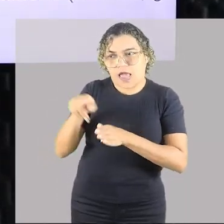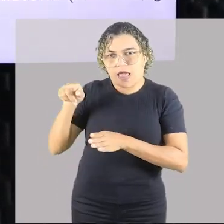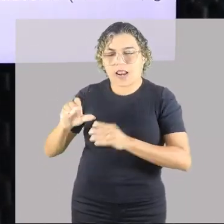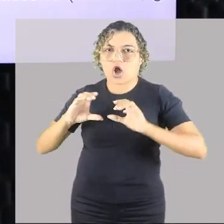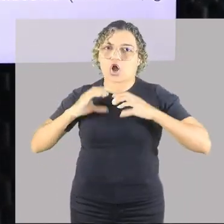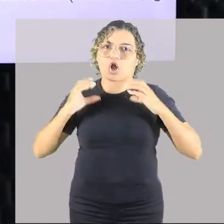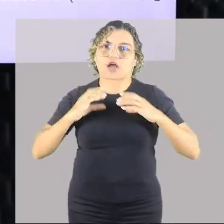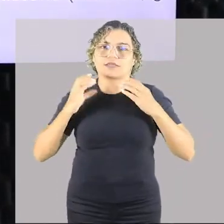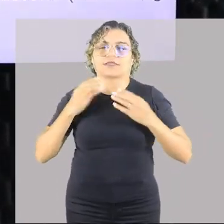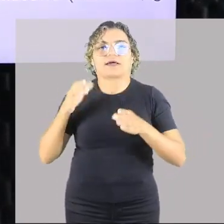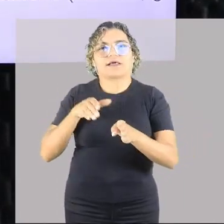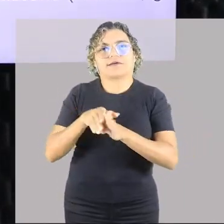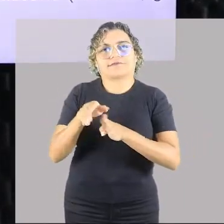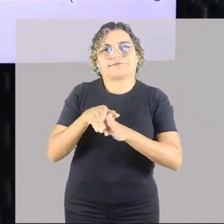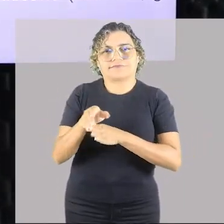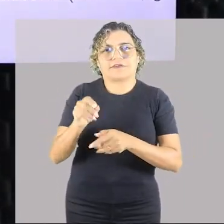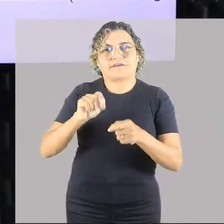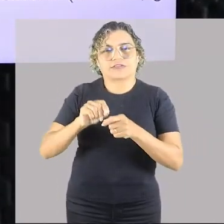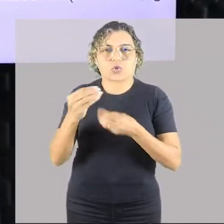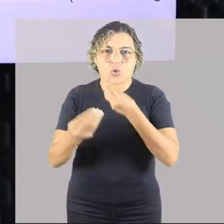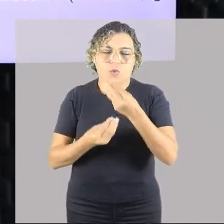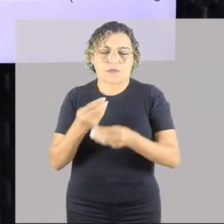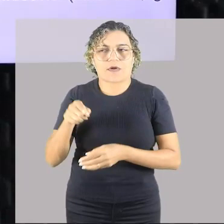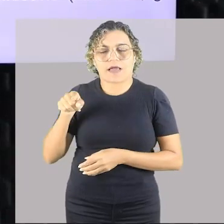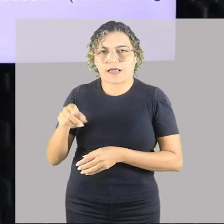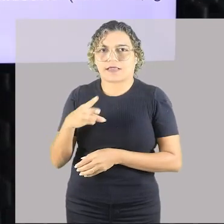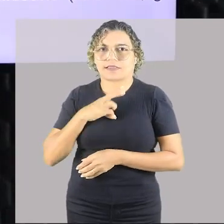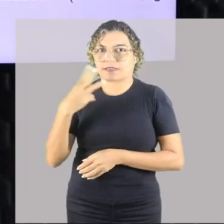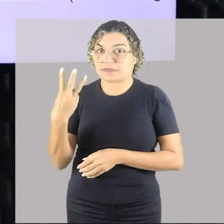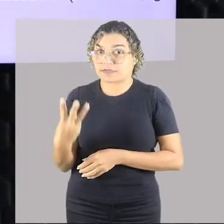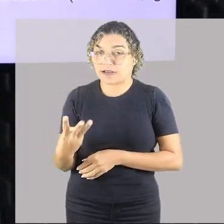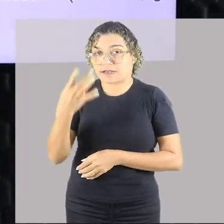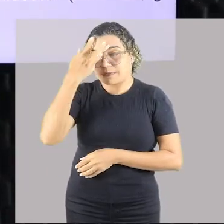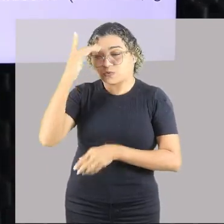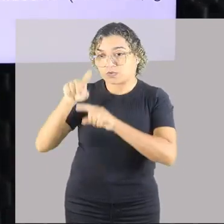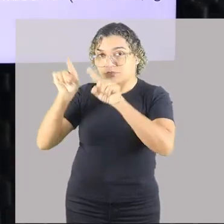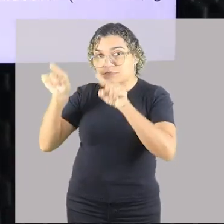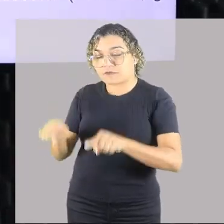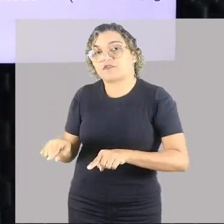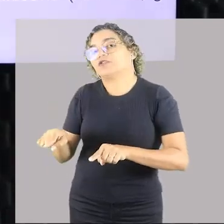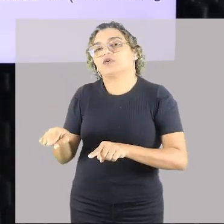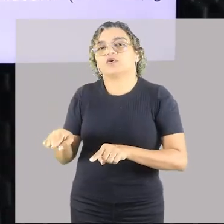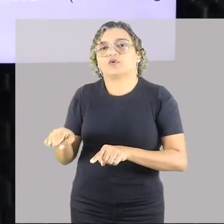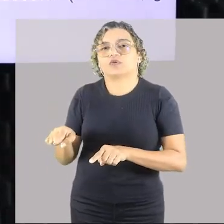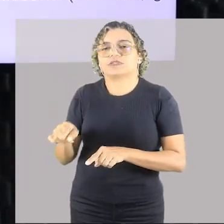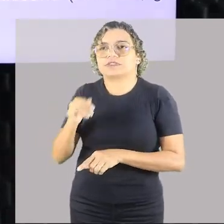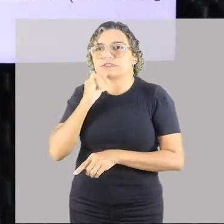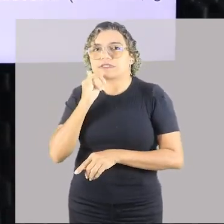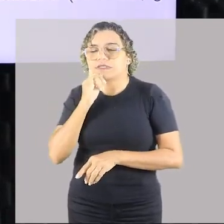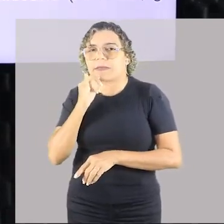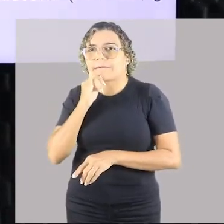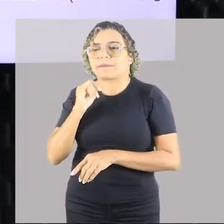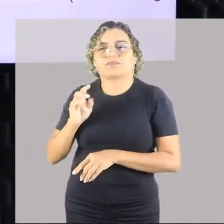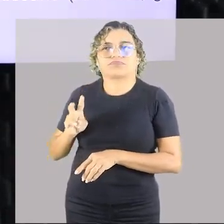que coordenará esse procedimento. Ela é constituída por 3 servidores estáveis, não existindo hierarquia entre